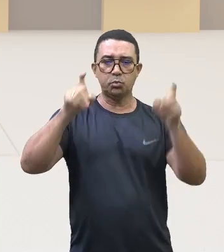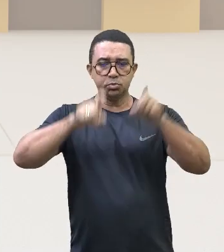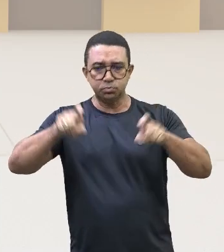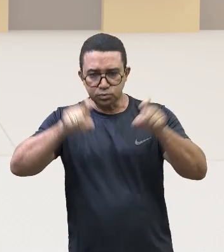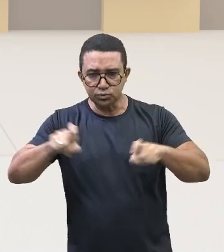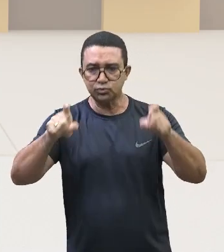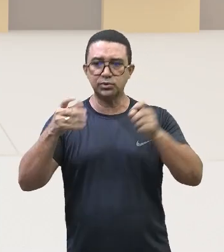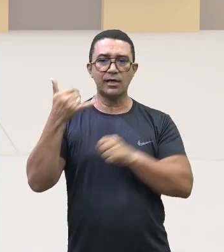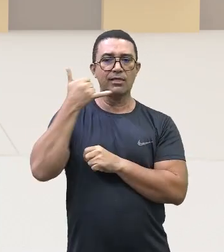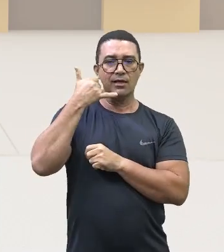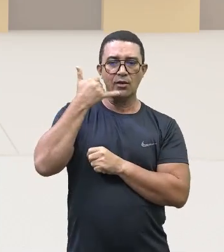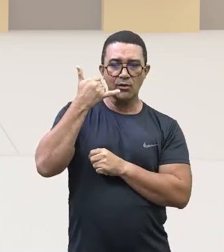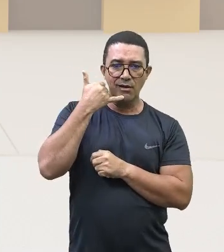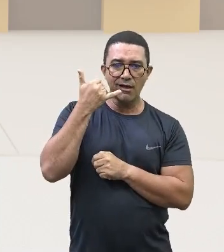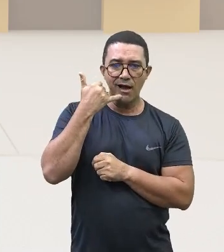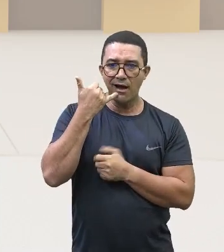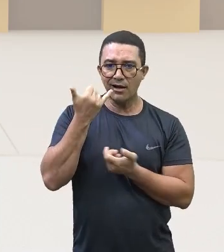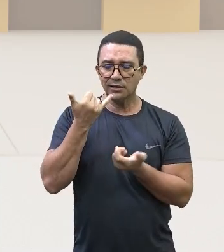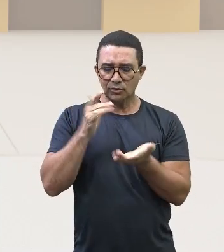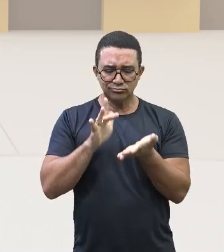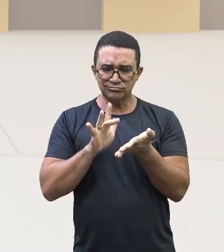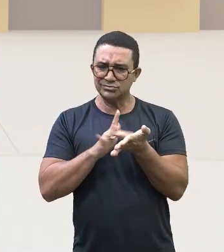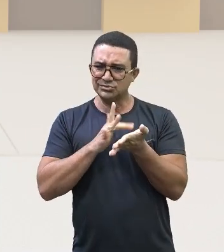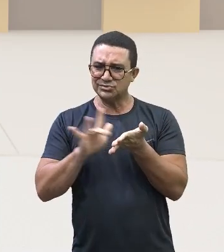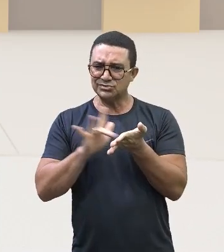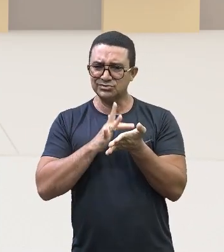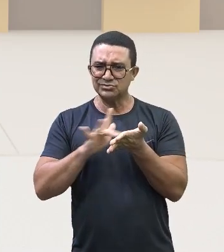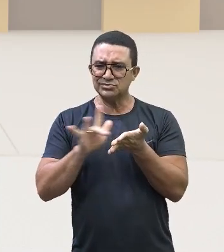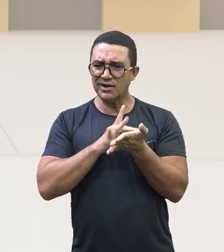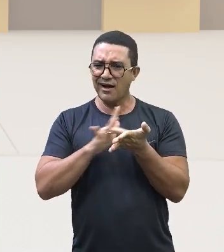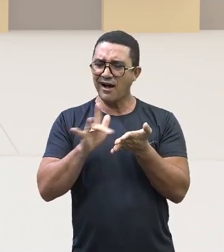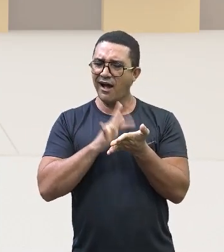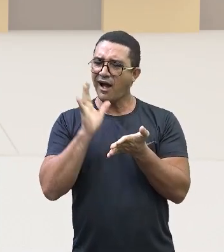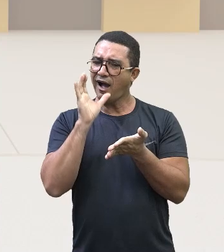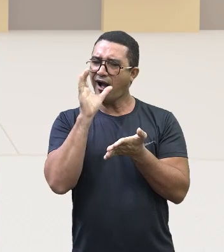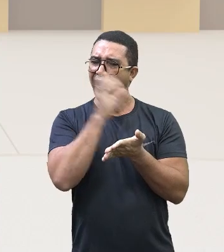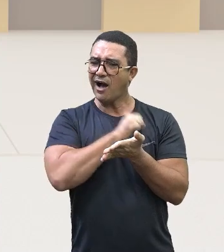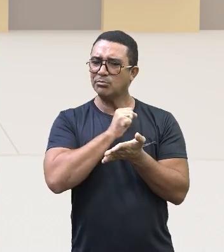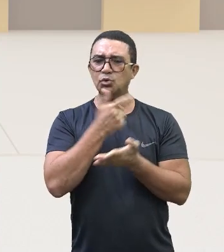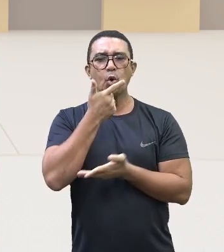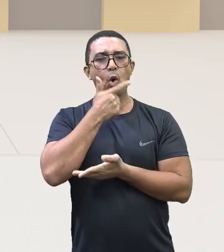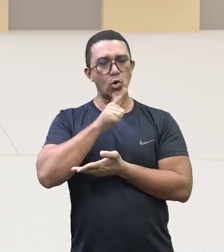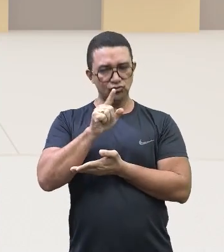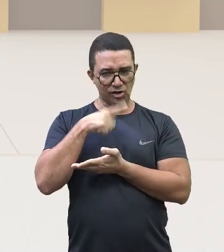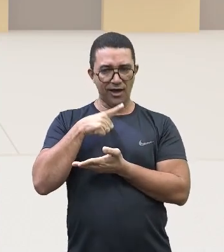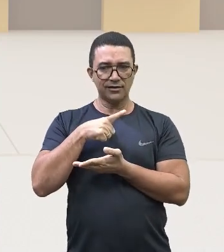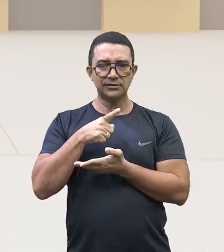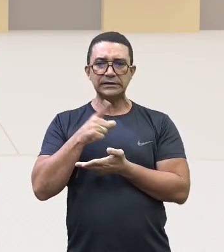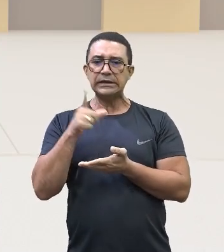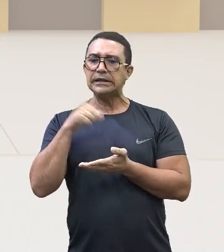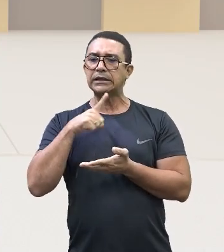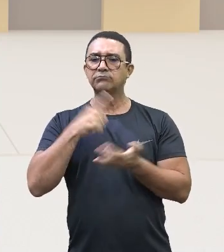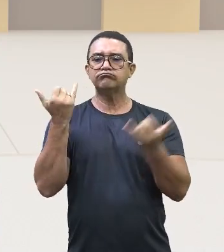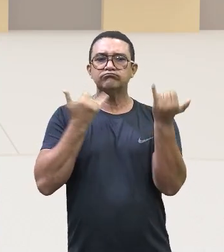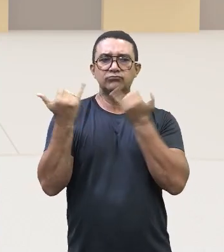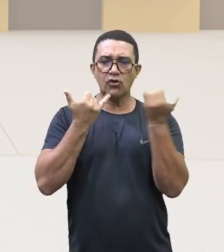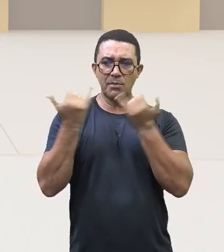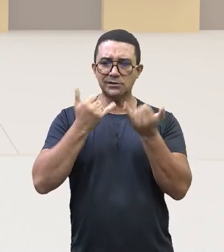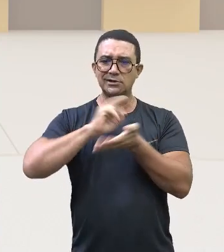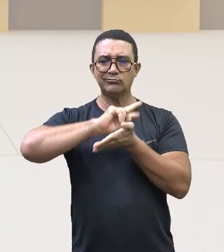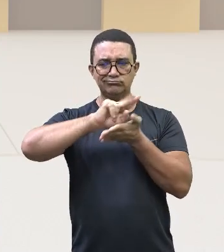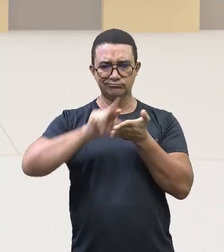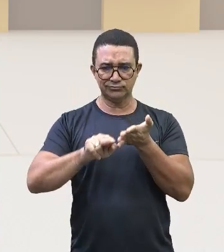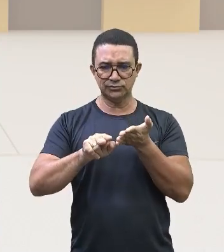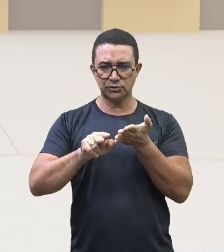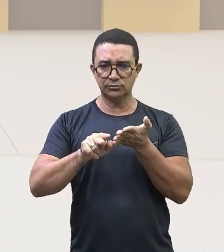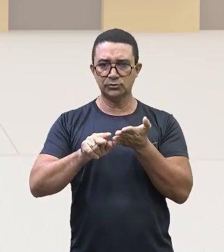em que ao dedo ali, ao passo ali dos dedos, numa digitação, você consegue ter acesso a esse conjunto de